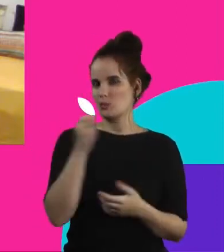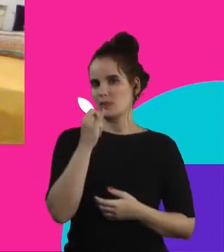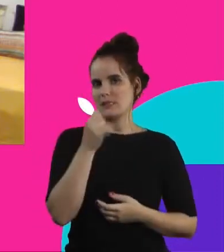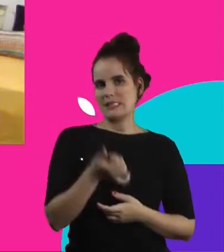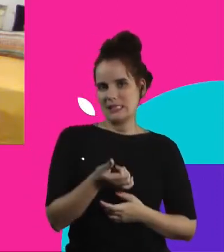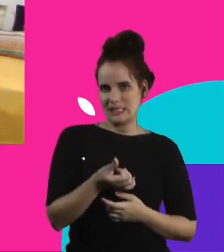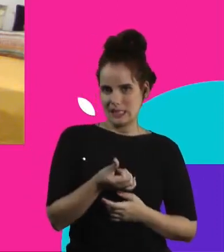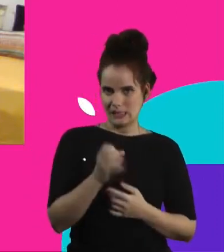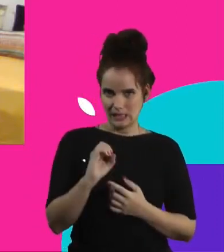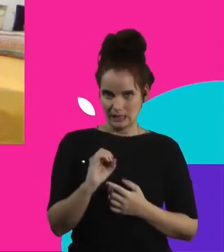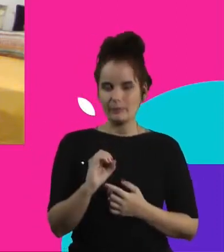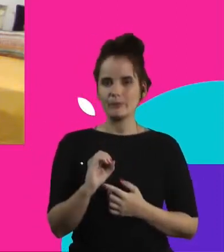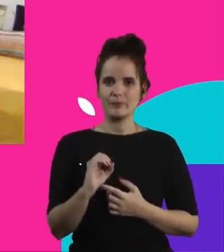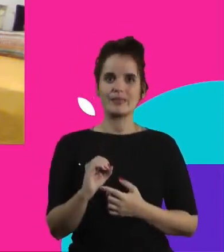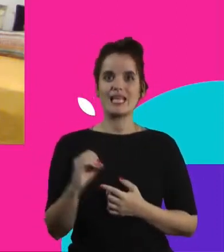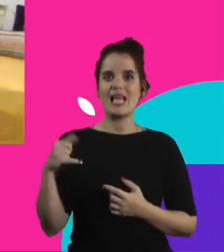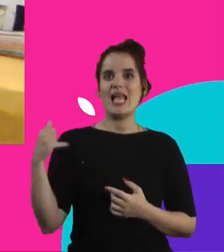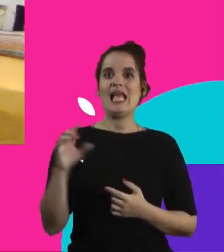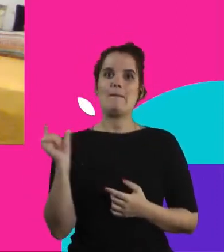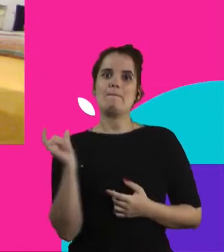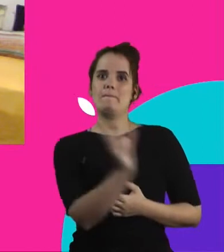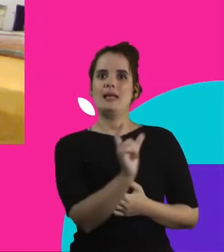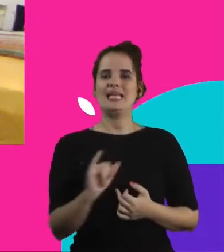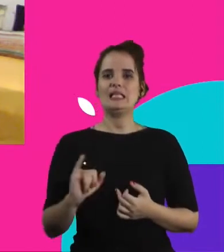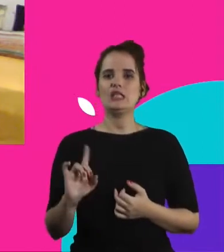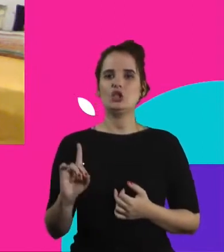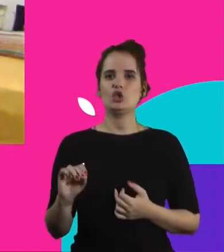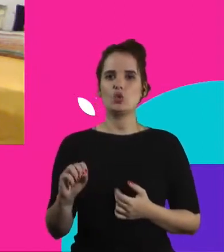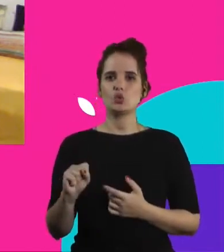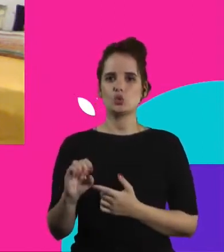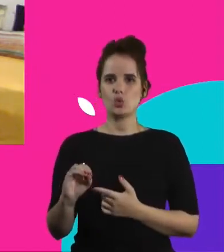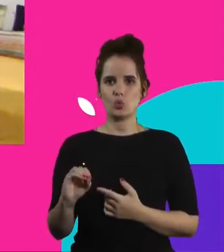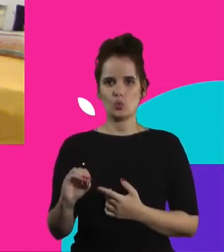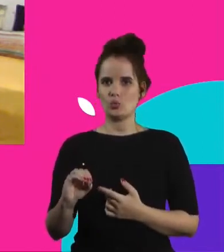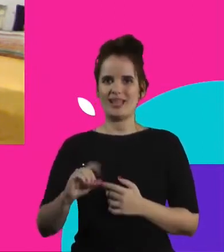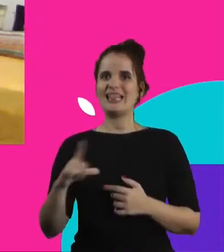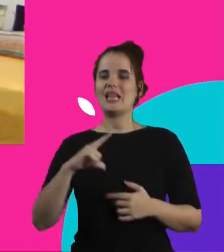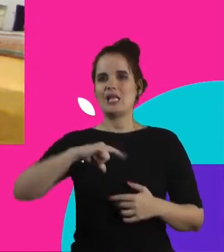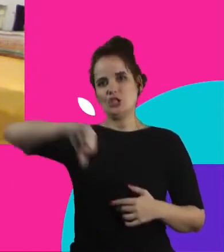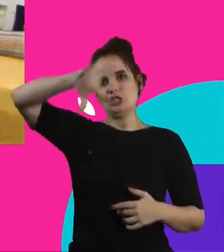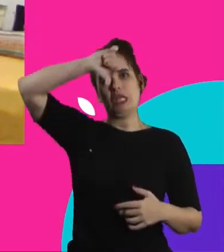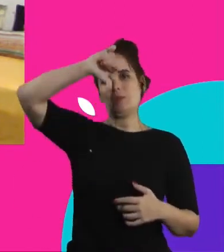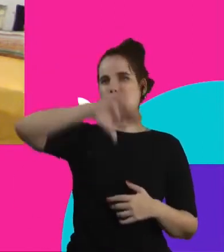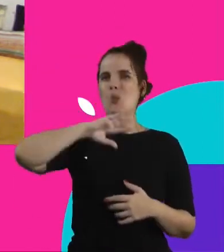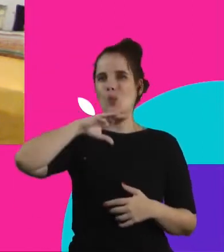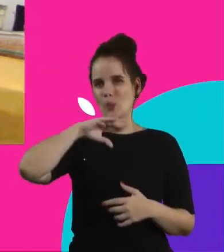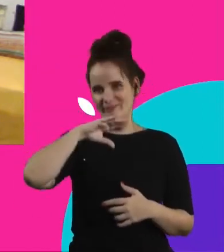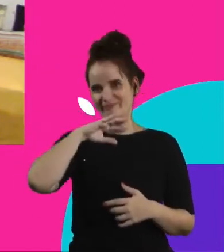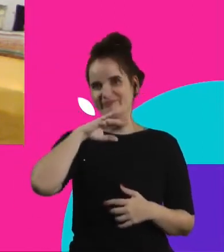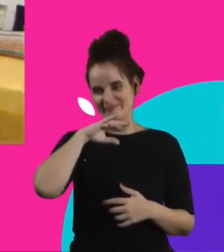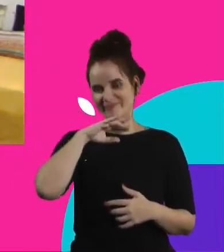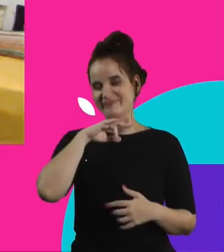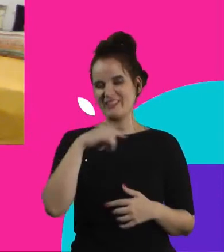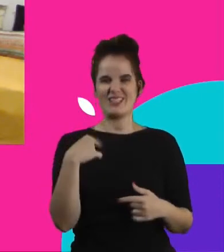anos, mas chamar de idoso também ninguém gosta, porque tem todo um estereótipo por trás disso que não condiz mais com a